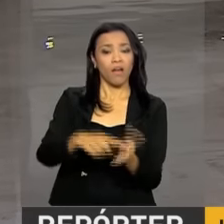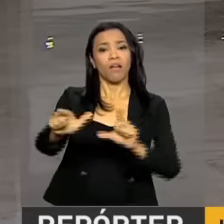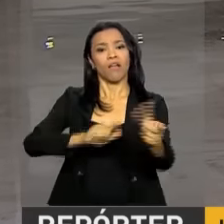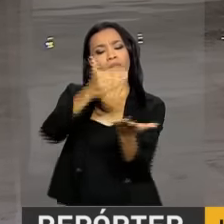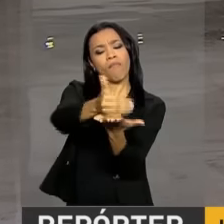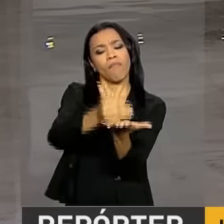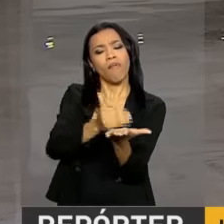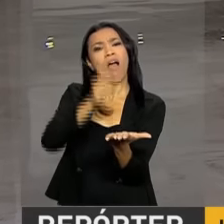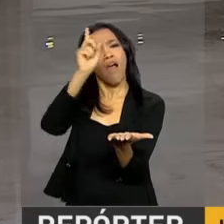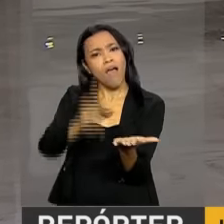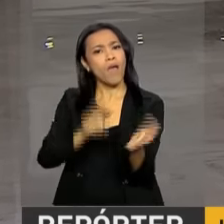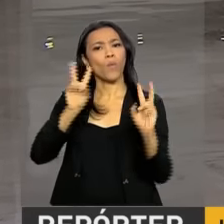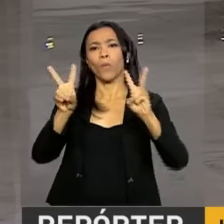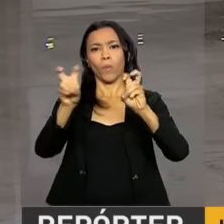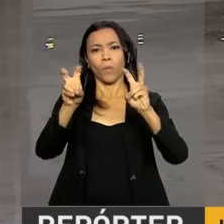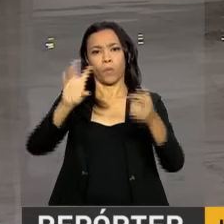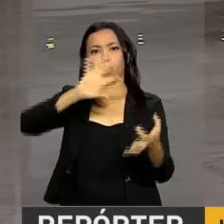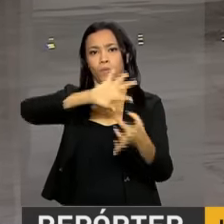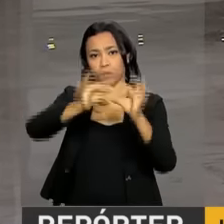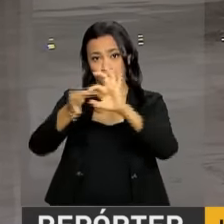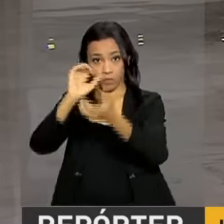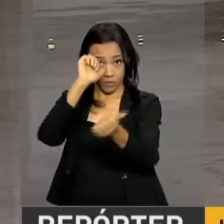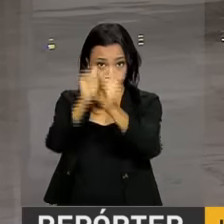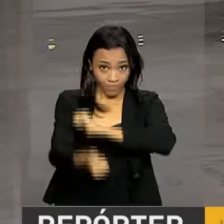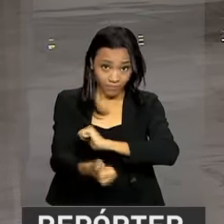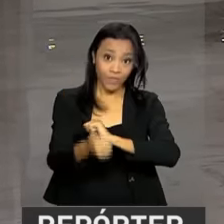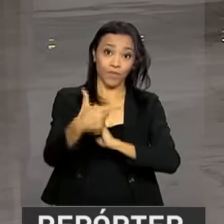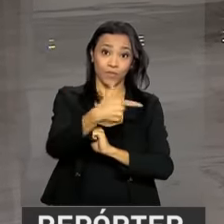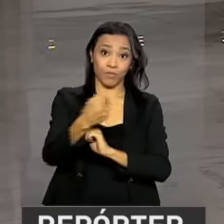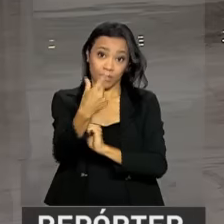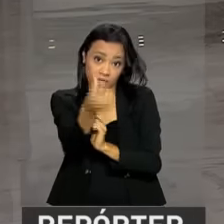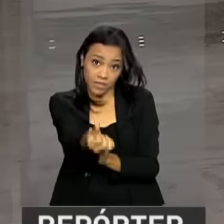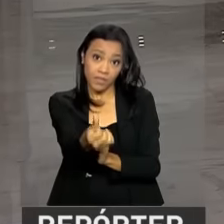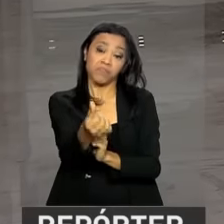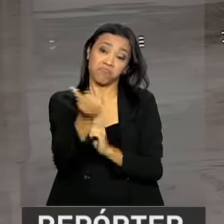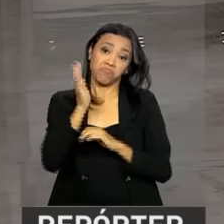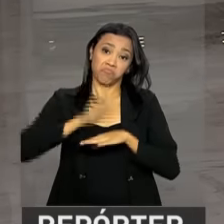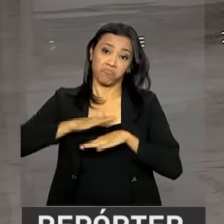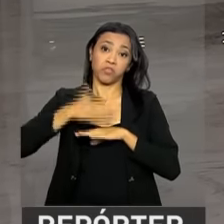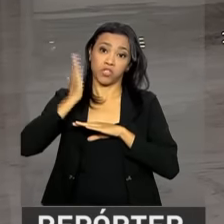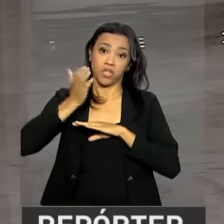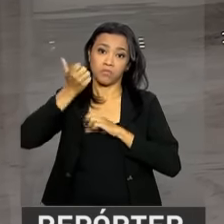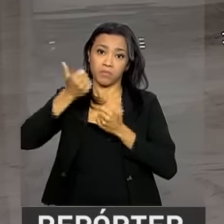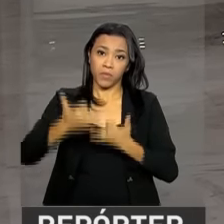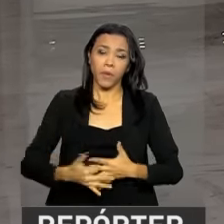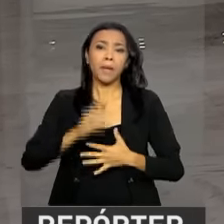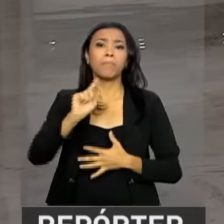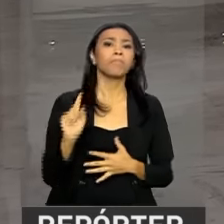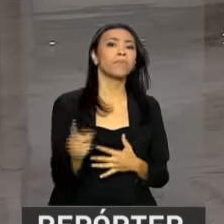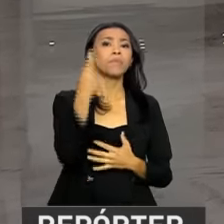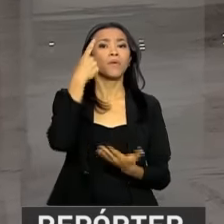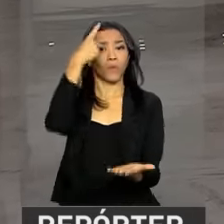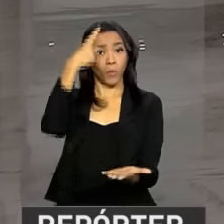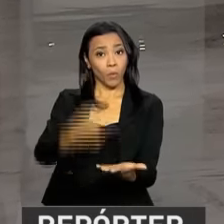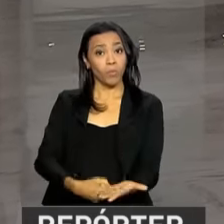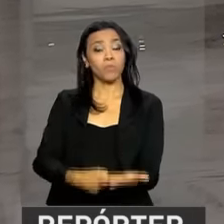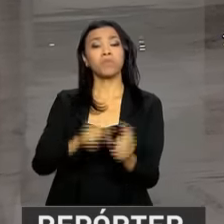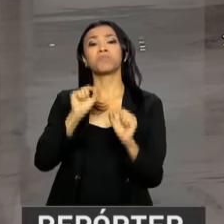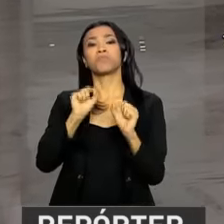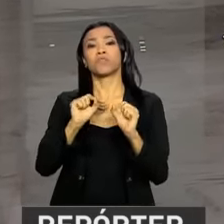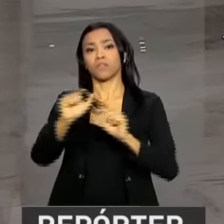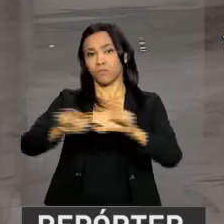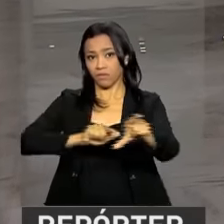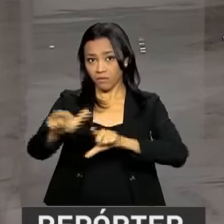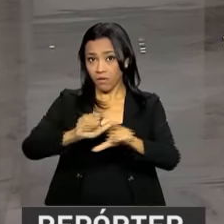relacionada aí com as Olimpíadas de 2016 e assim como você colocou é a primeira agenda os primeiros compromissos de